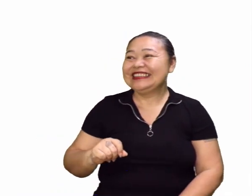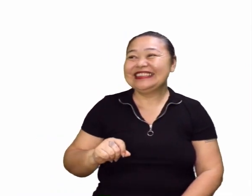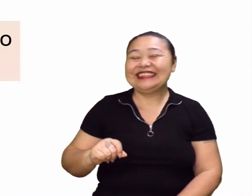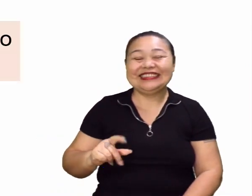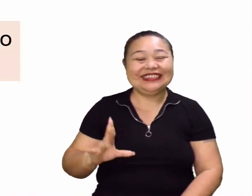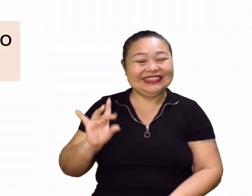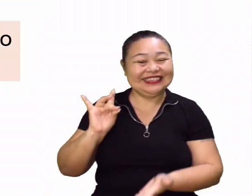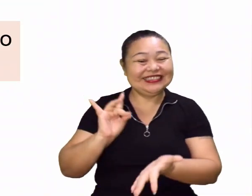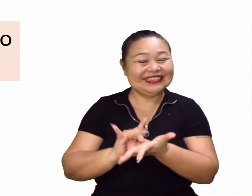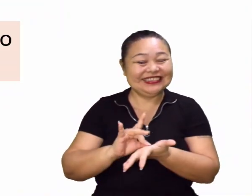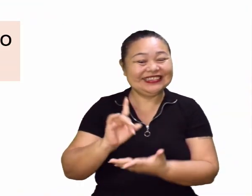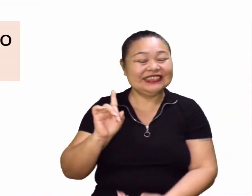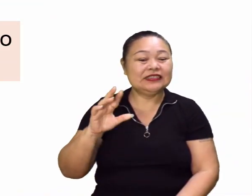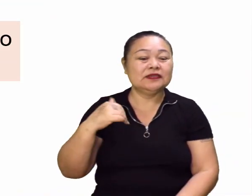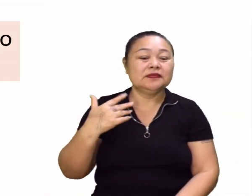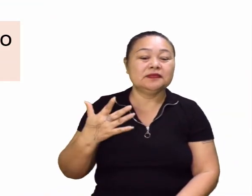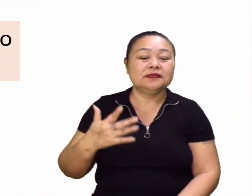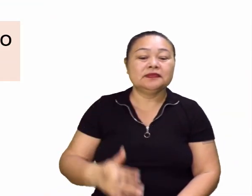É verdade.